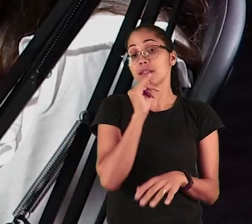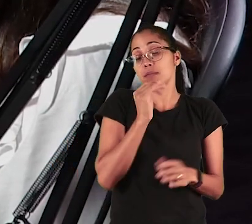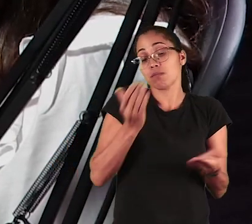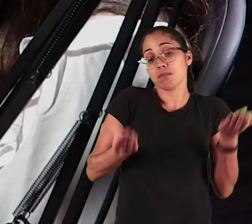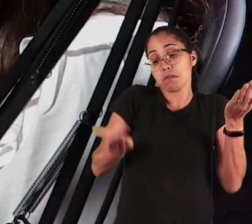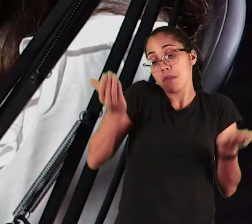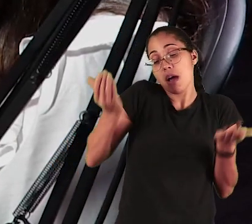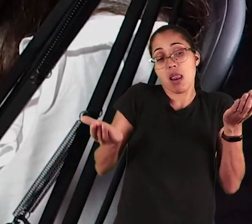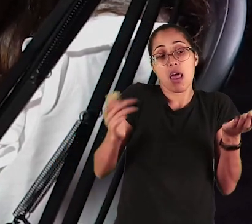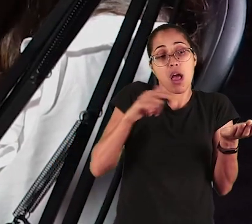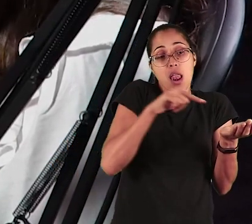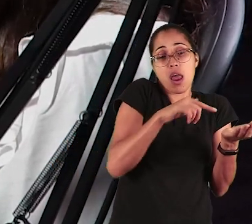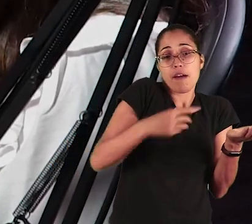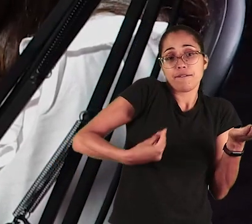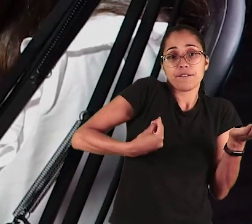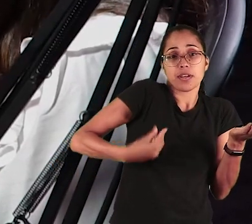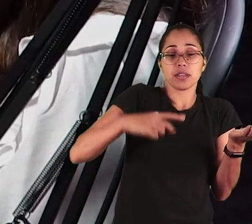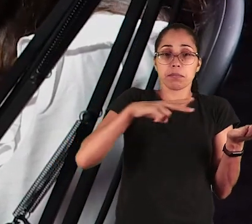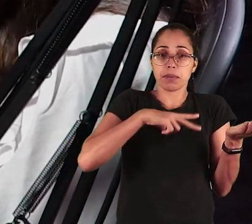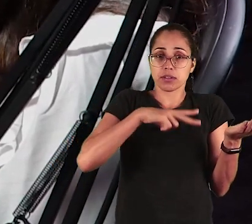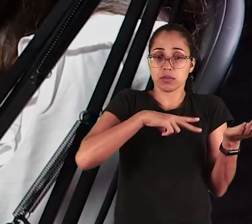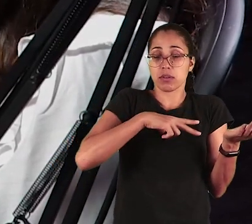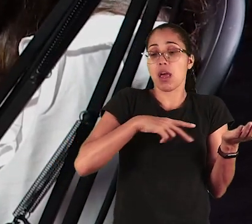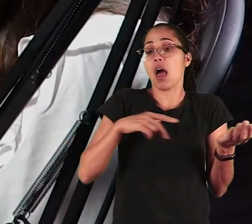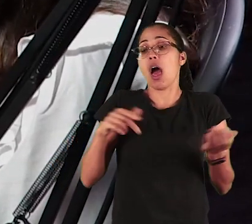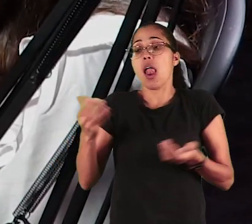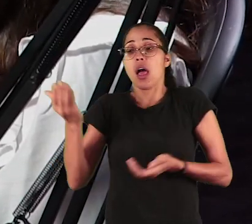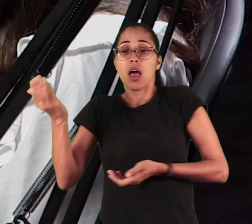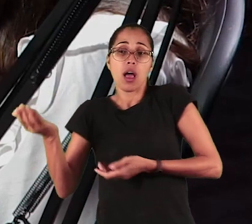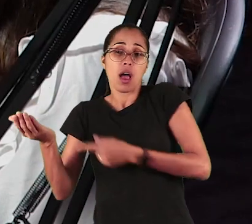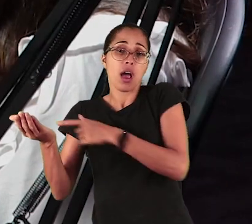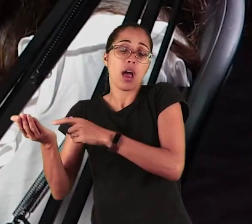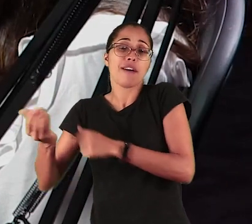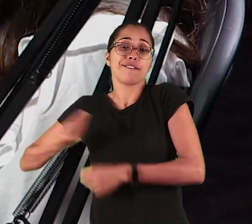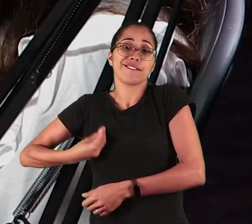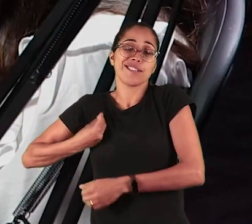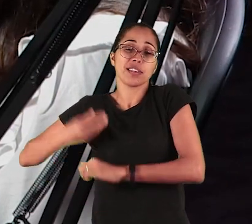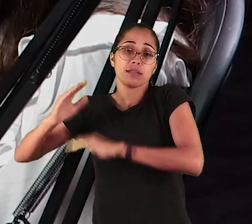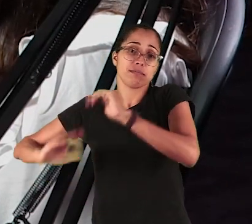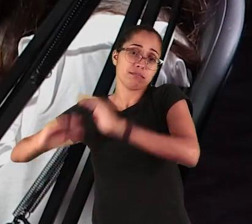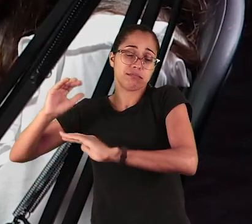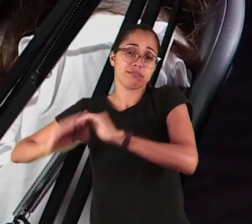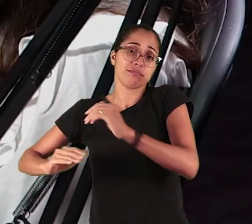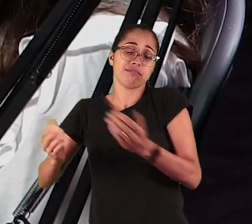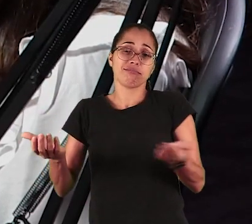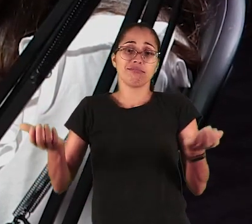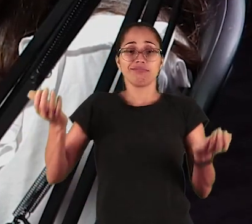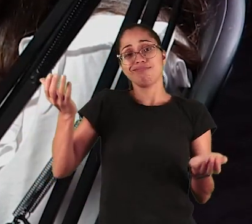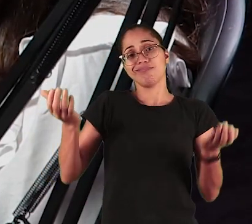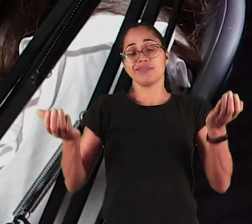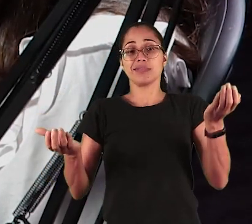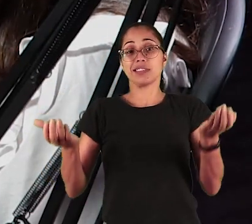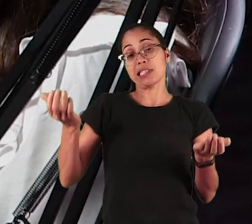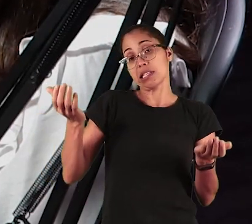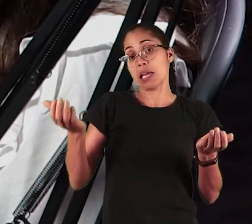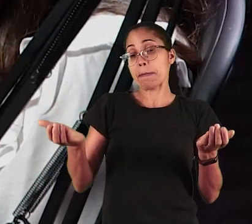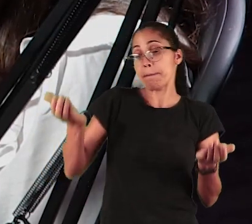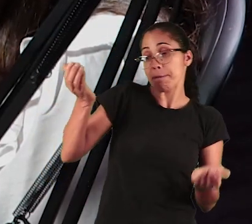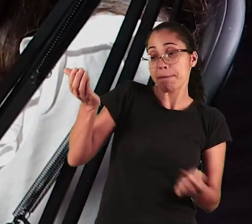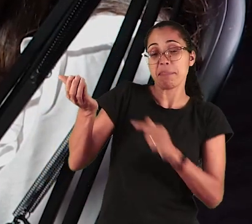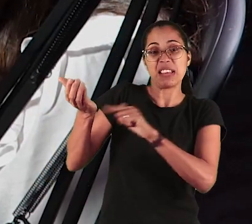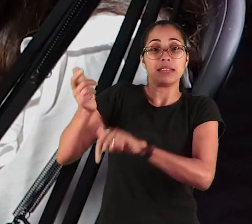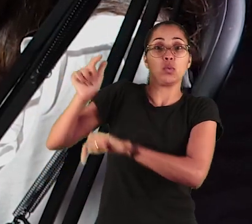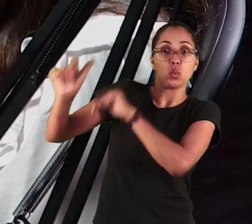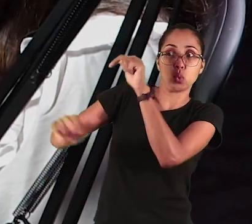mais preservada o momento da sua maternidade é um momento que você quer se entregar mais como foi para mim né quando eu saí do Ibi tinha casado sair do